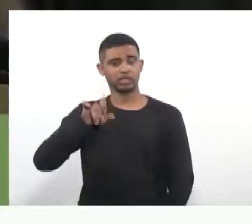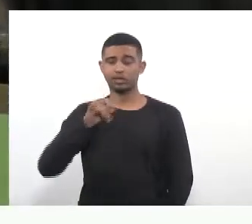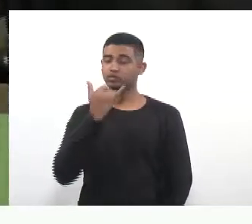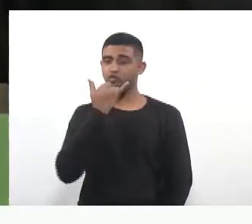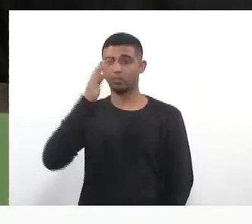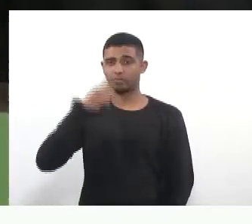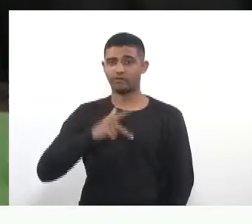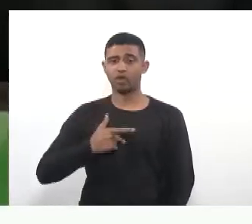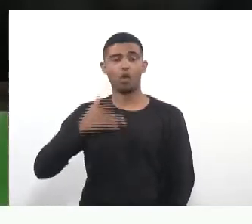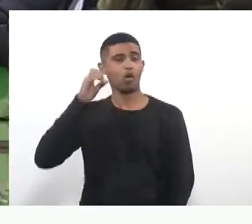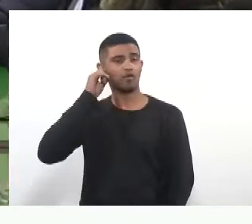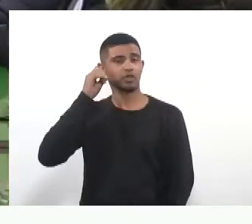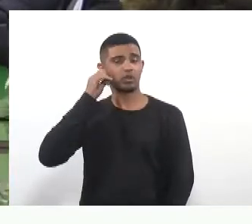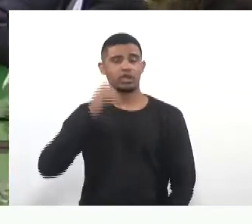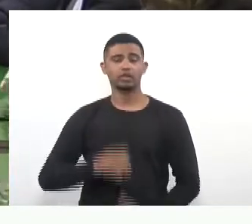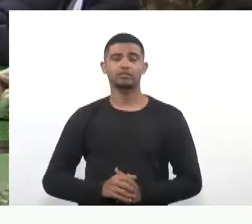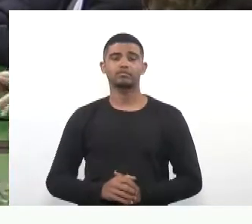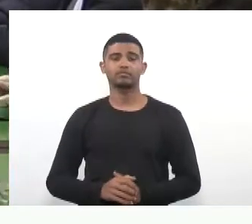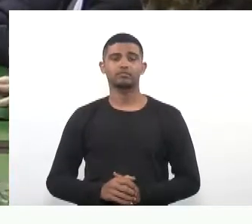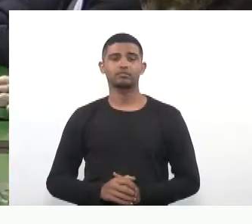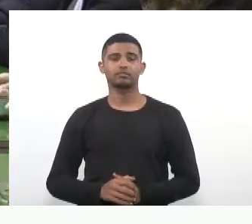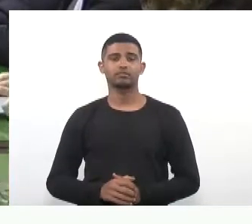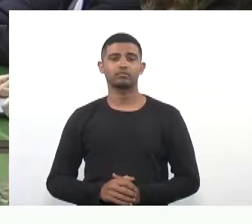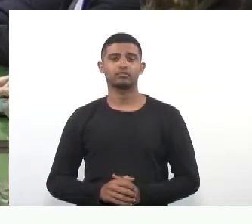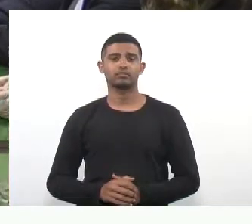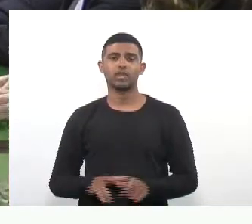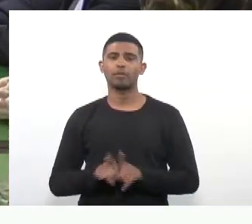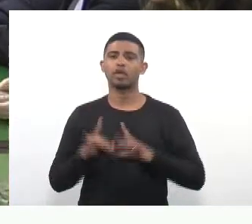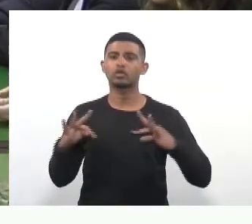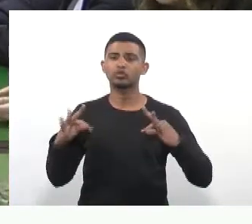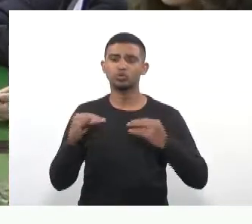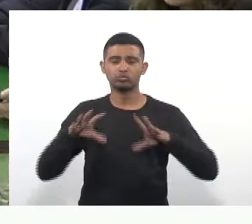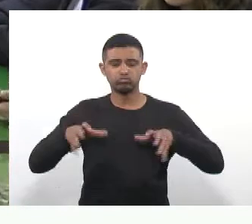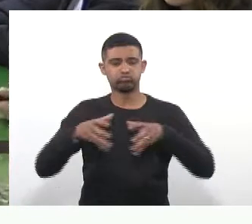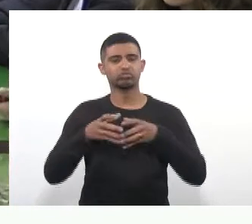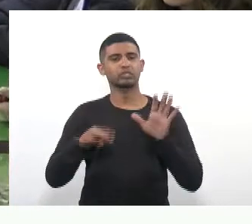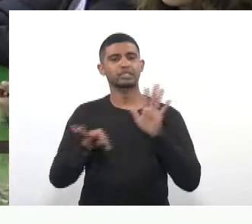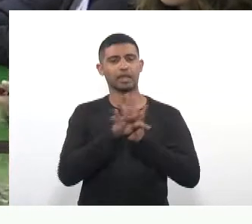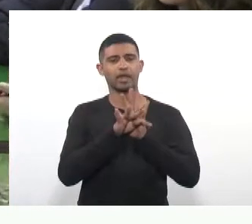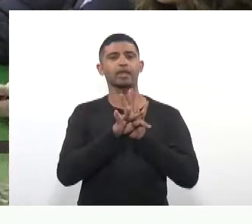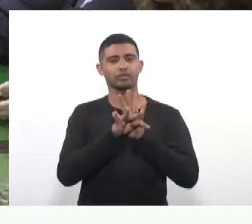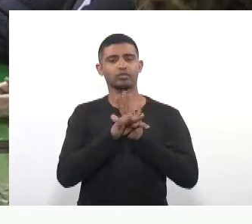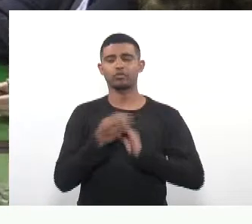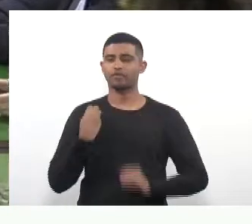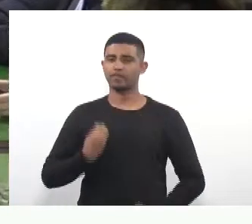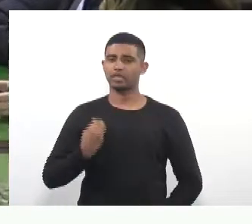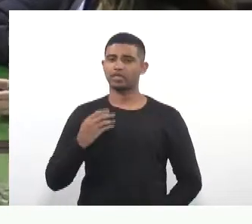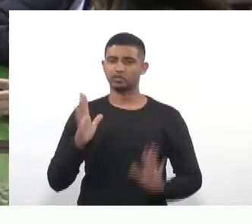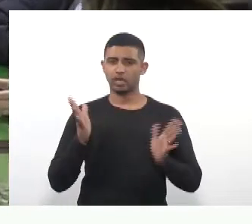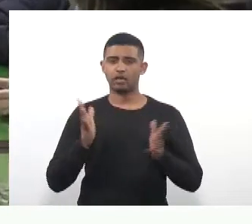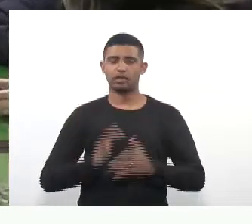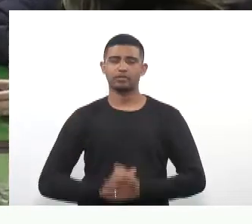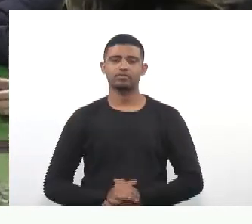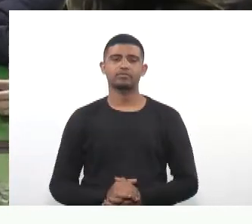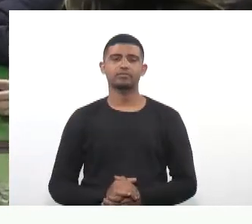perdão, da SEDAI, e todo o corpo técnico presente.